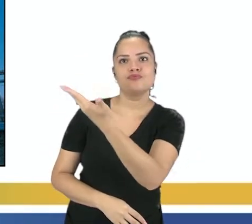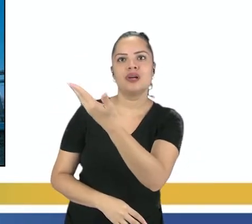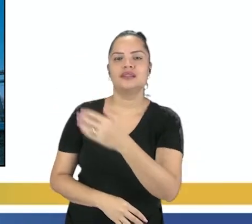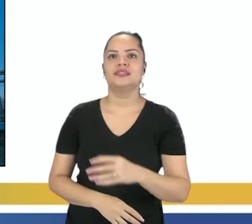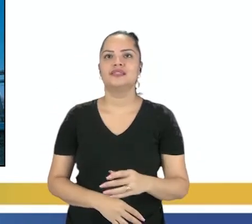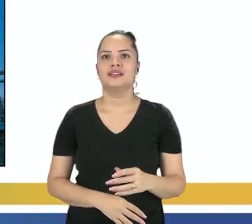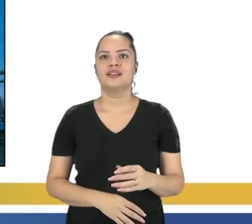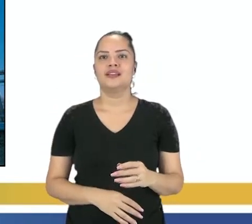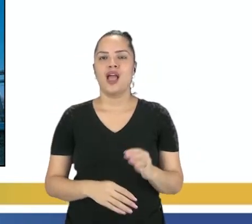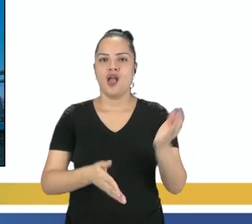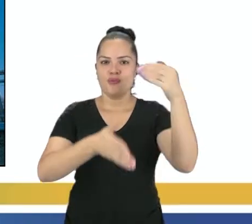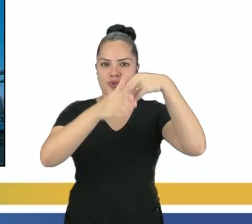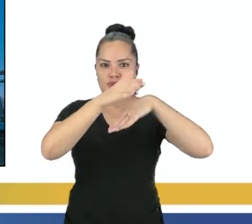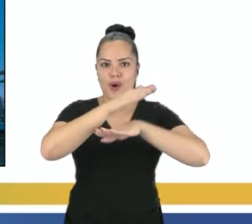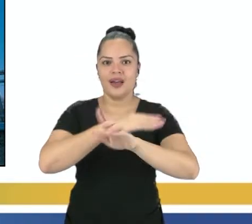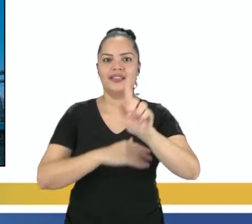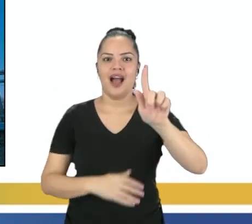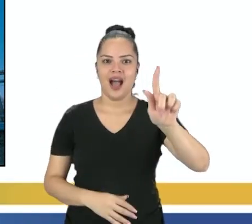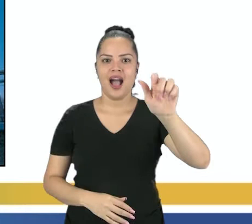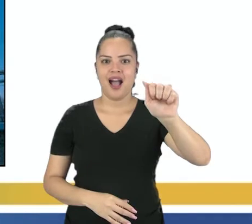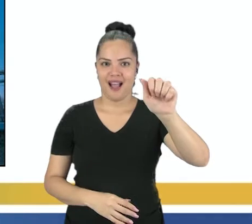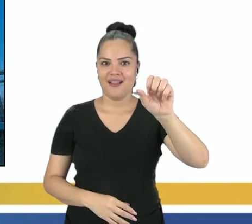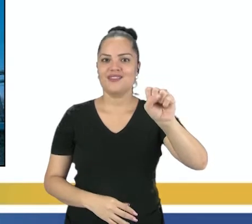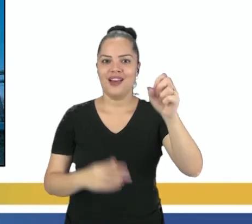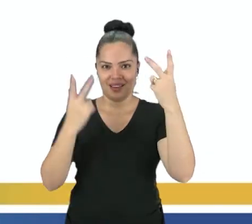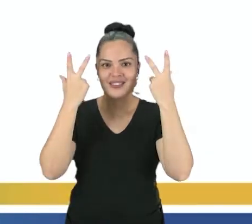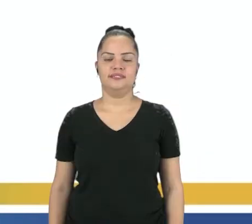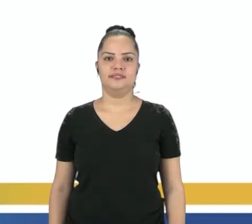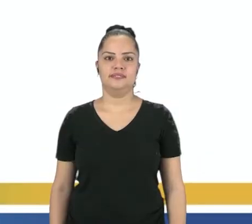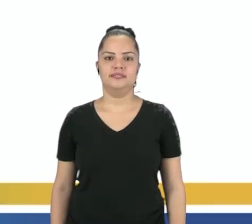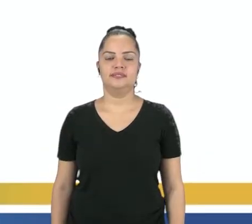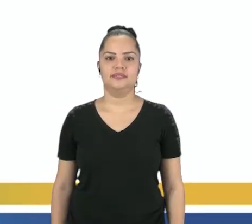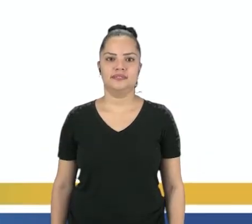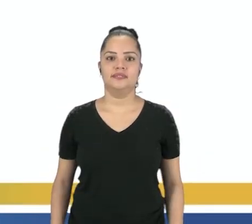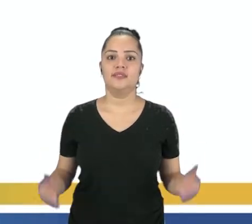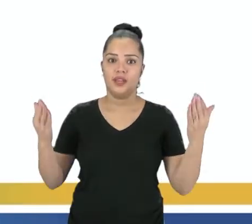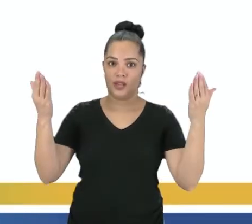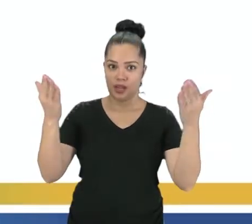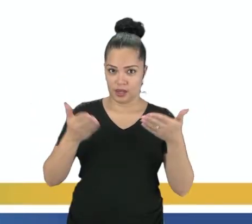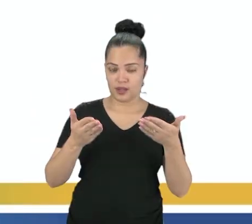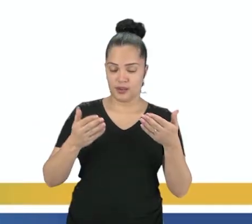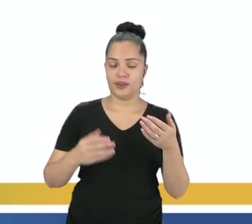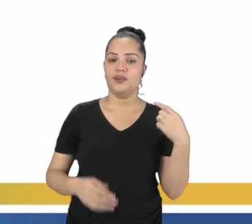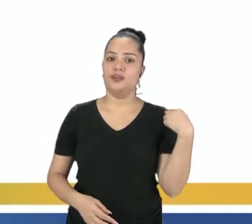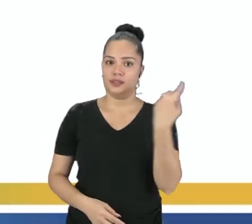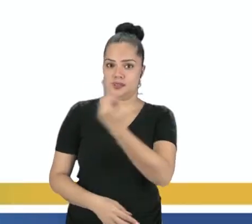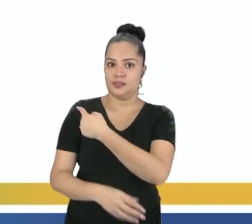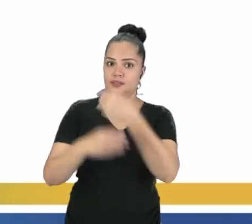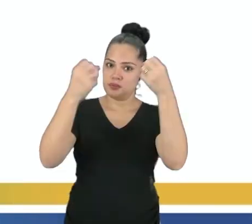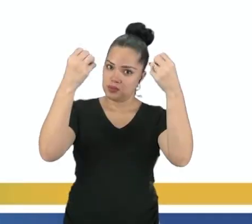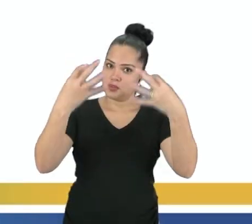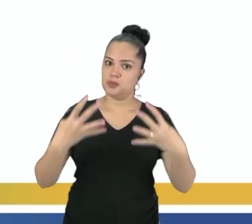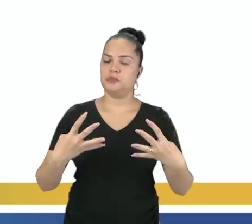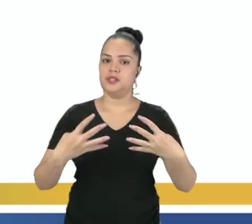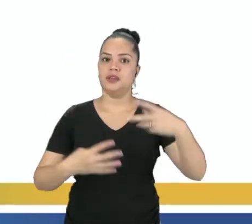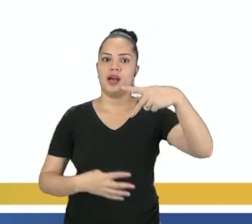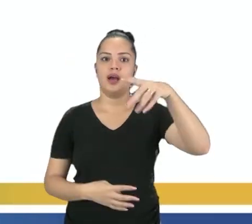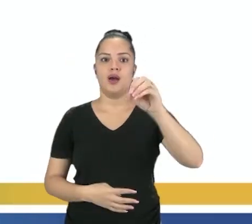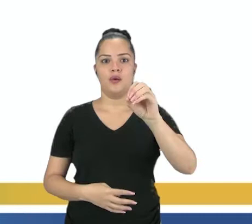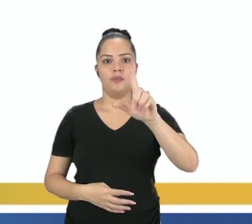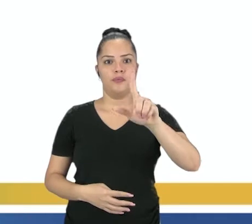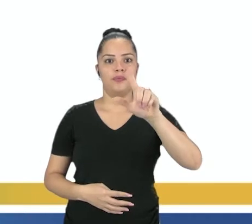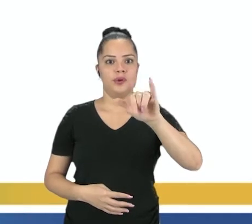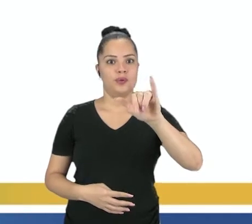natural. Observe o formato desse tanque, né? Agora nós vamos falar um pouquinho sobre poliedros e não poliedros,